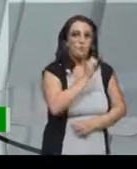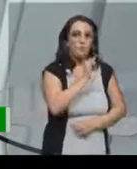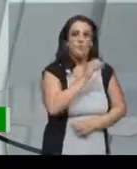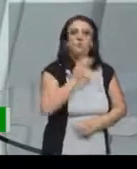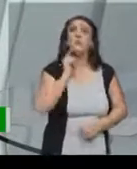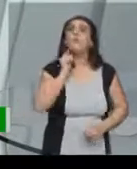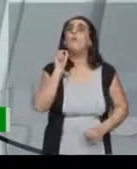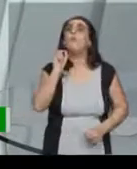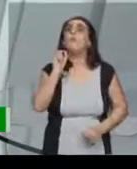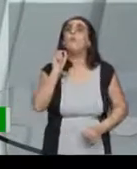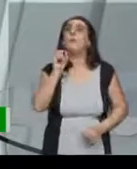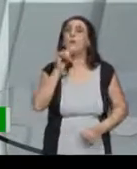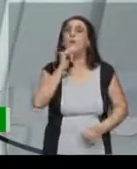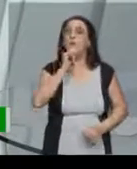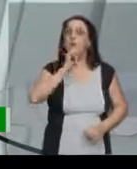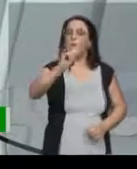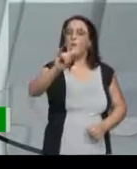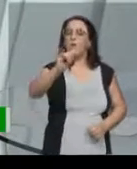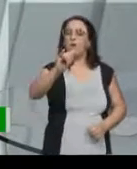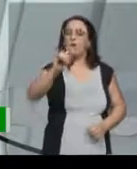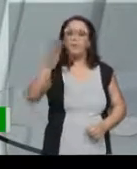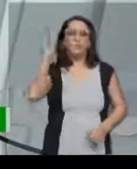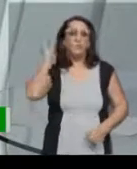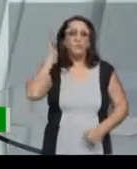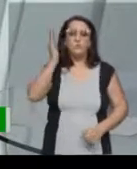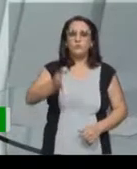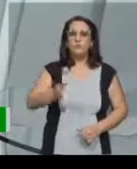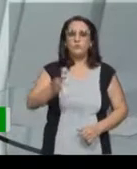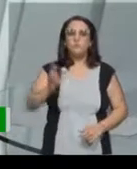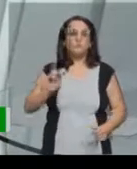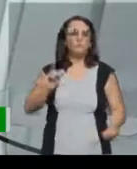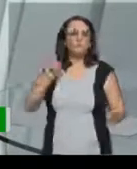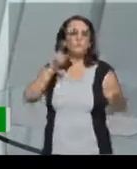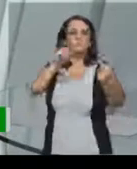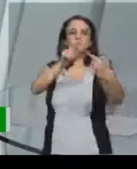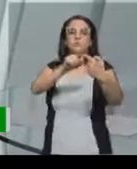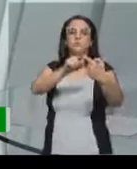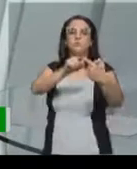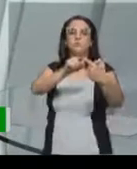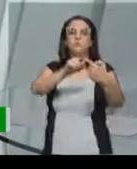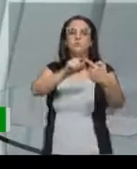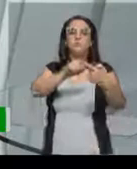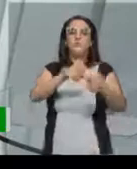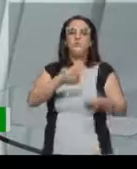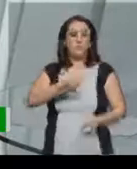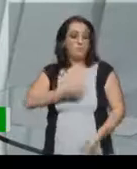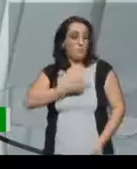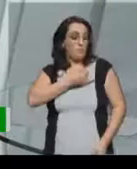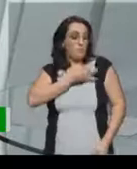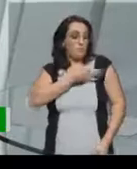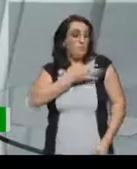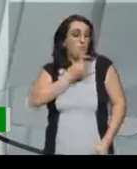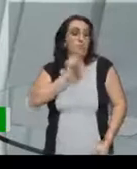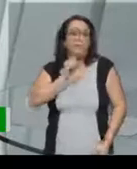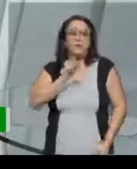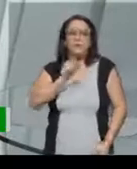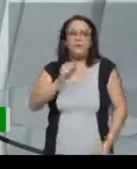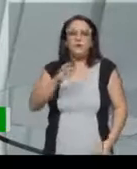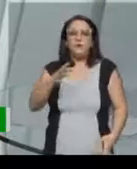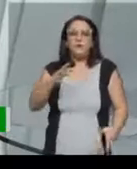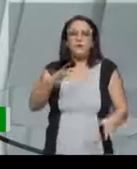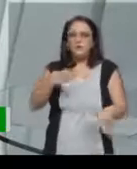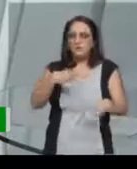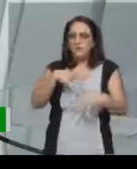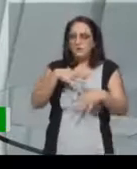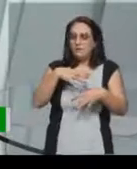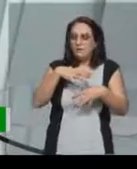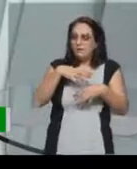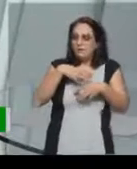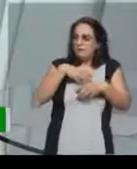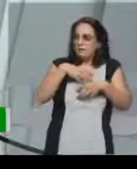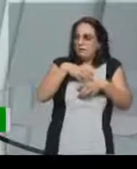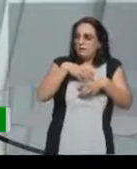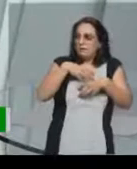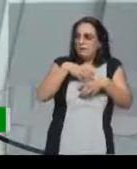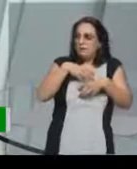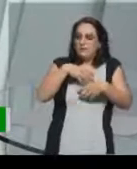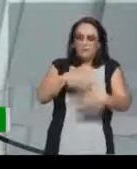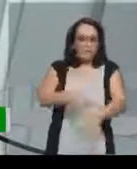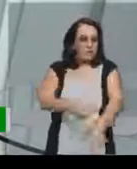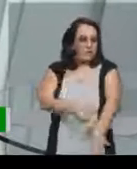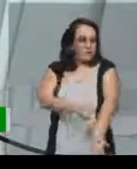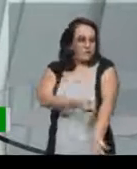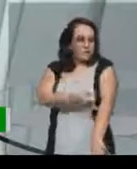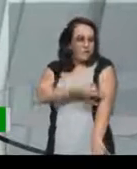direta, objetiva, o poema quer sensibilizar, emocionar. Então, aí eu tenho as figuras de linguagem,